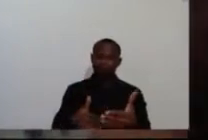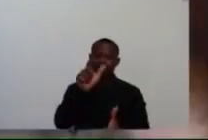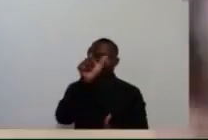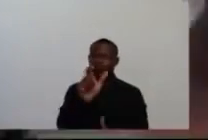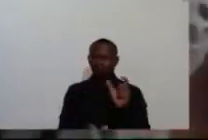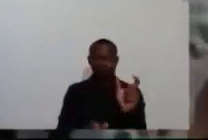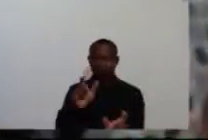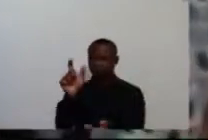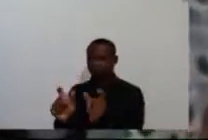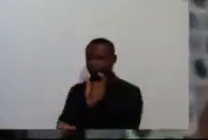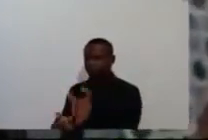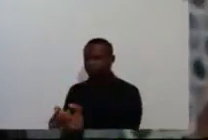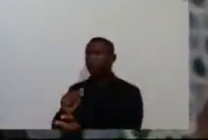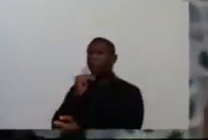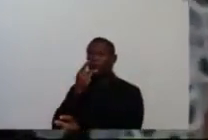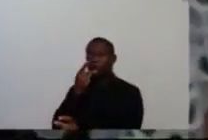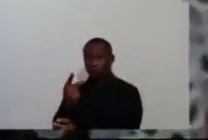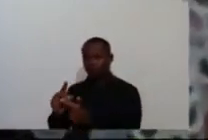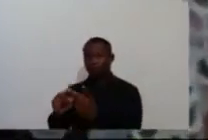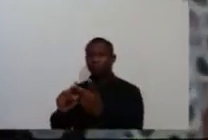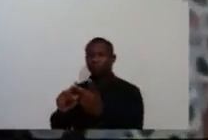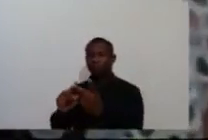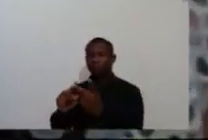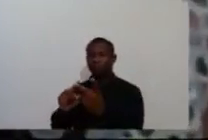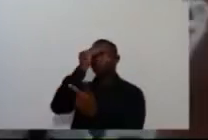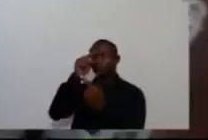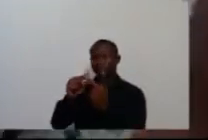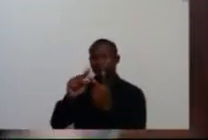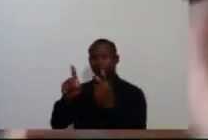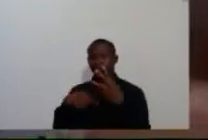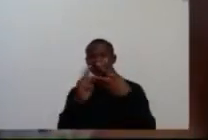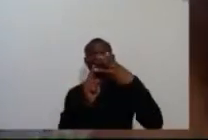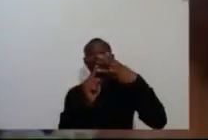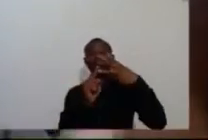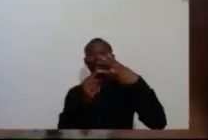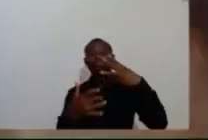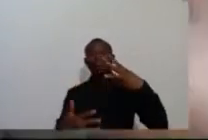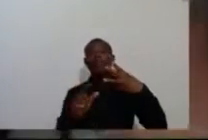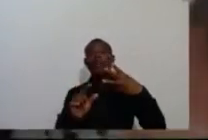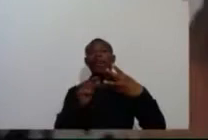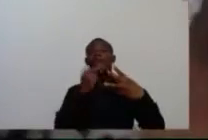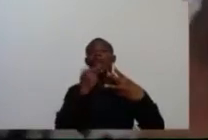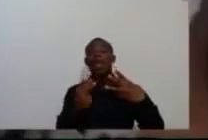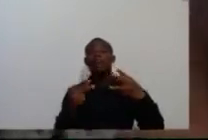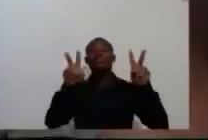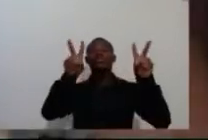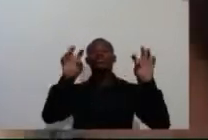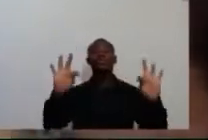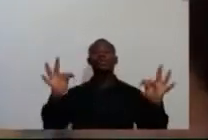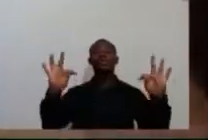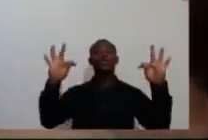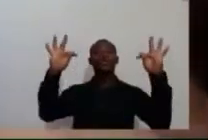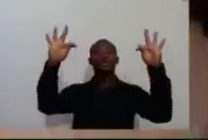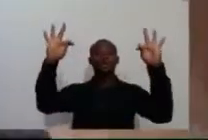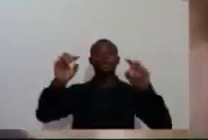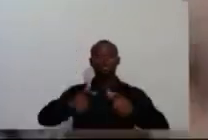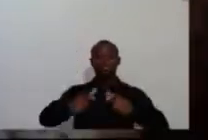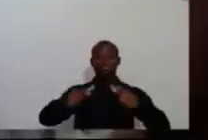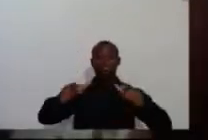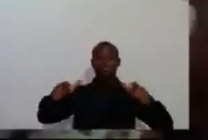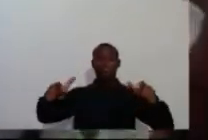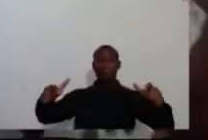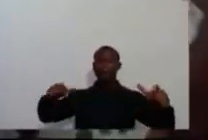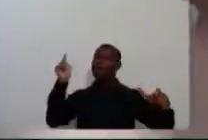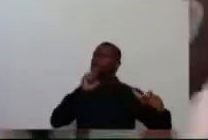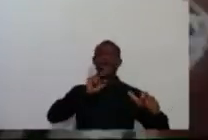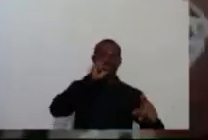a linguagem digital. E é essa que temos hoje cada vez mais ampla, né? Cada vez mais forte, cada vez chegando mais longe. Eu estou